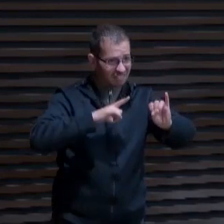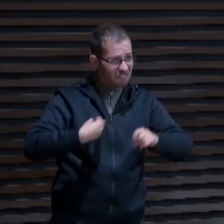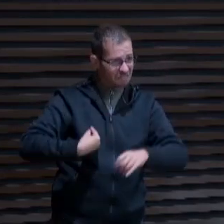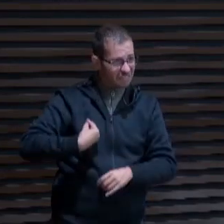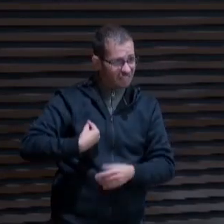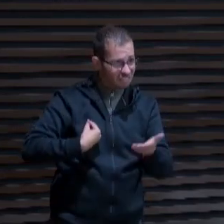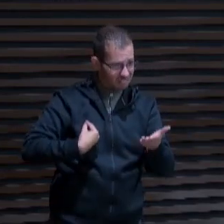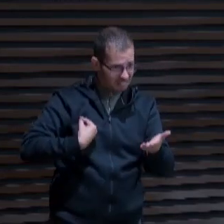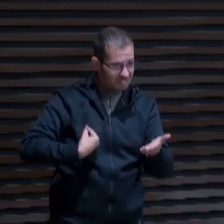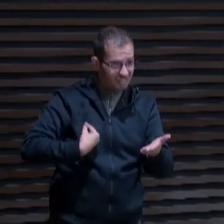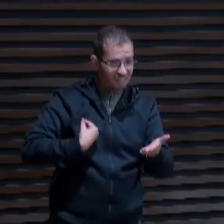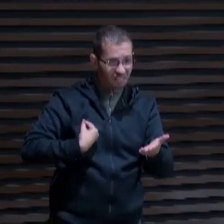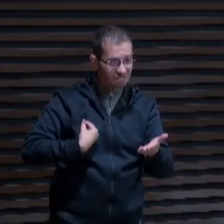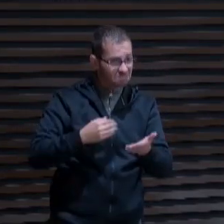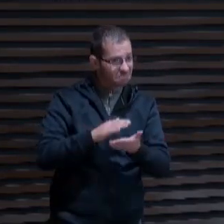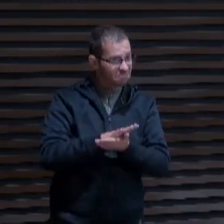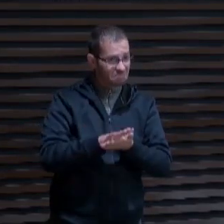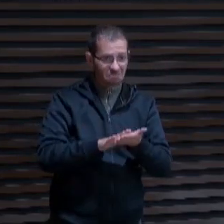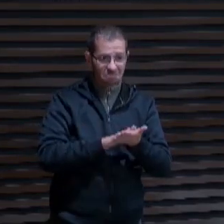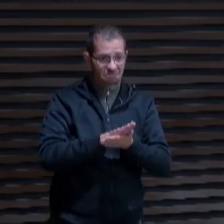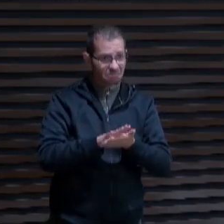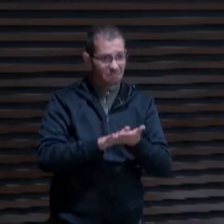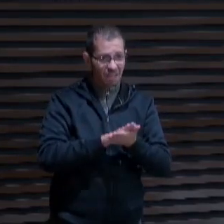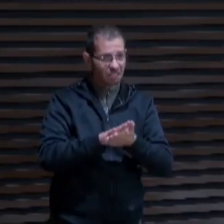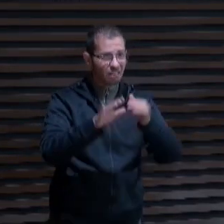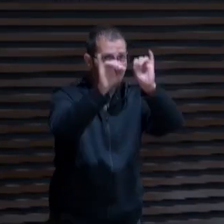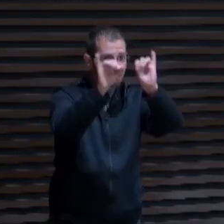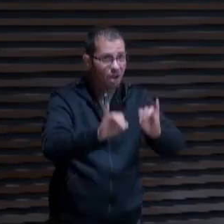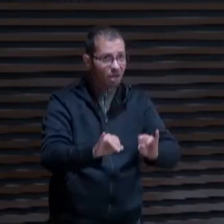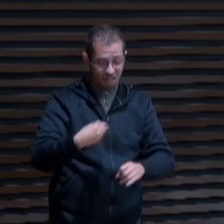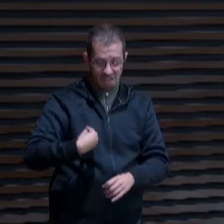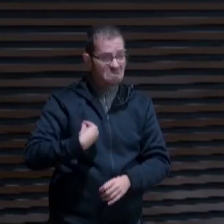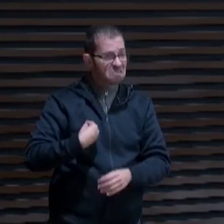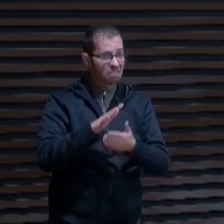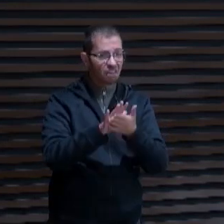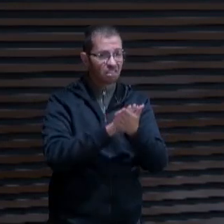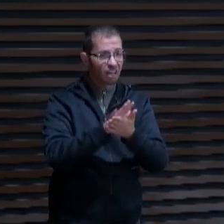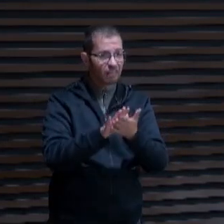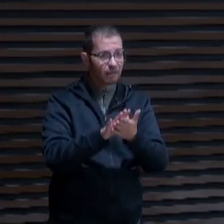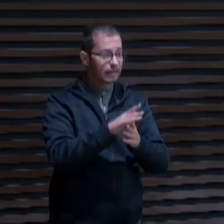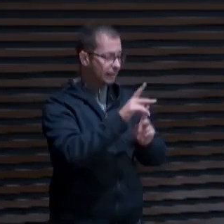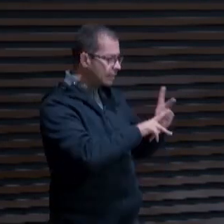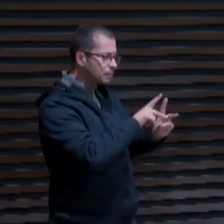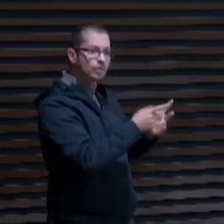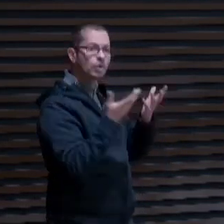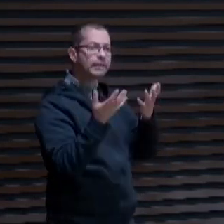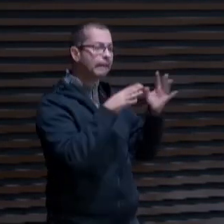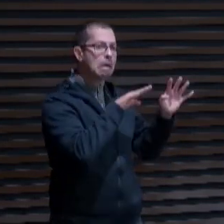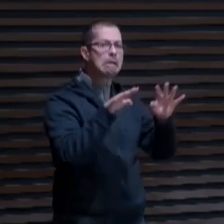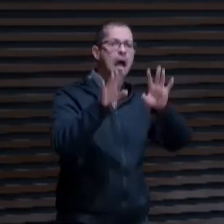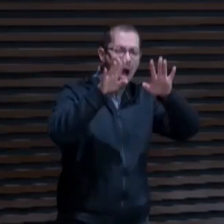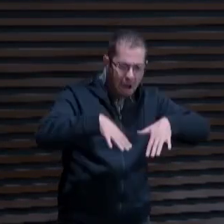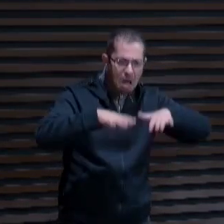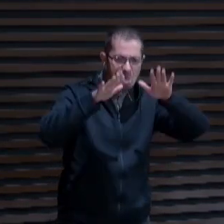povo foi querer fazer deste bezerro um símbolo de Deus. E Deus havia